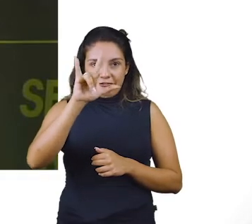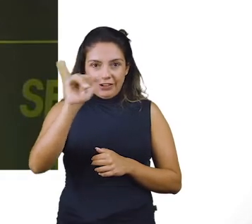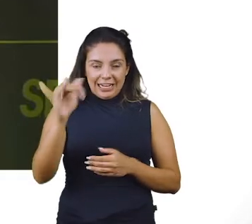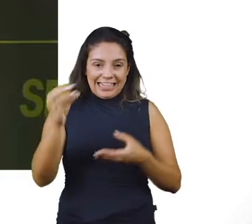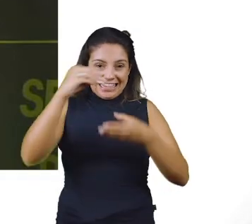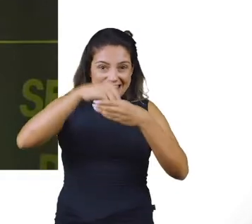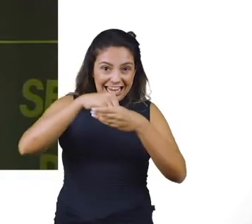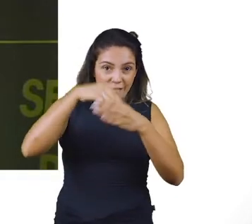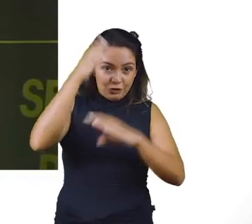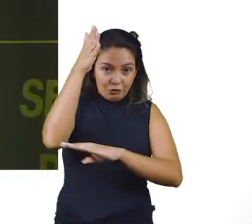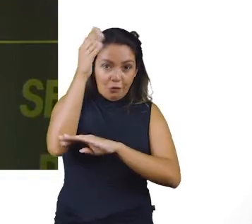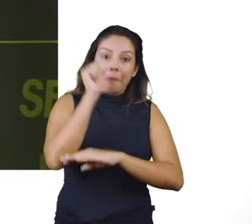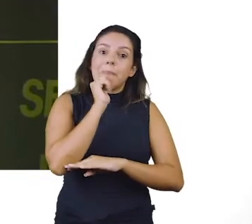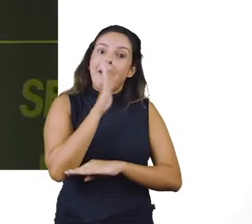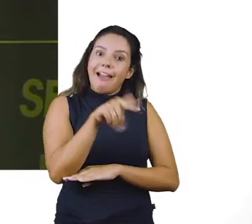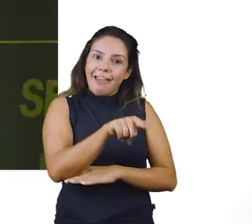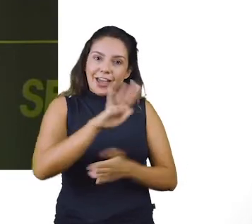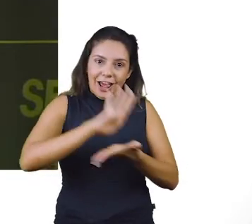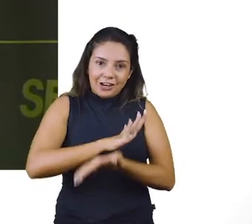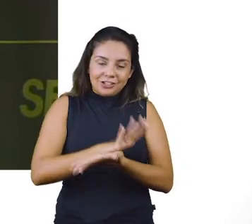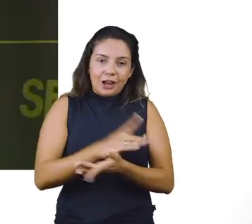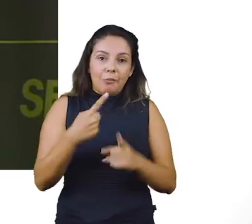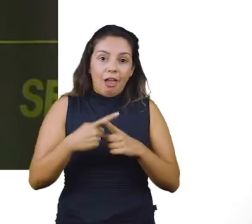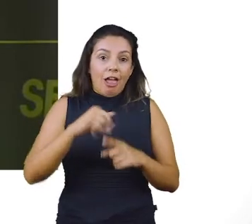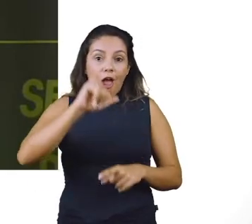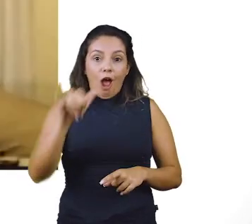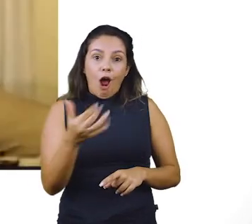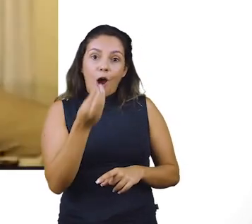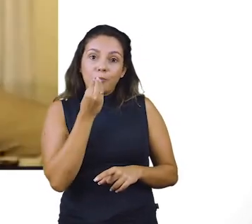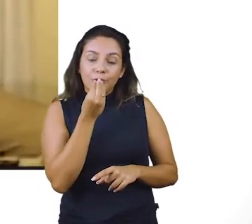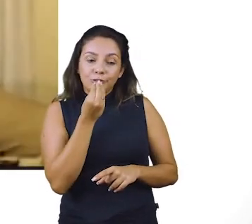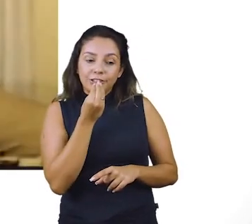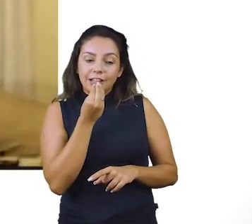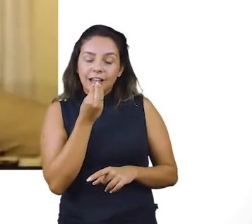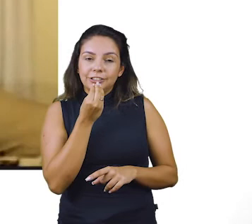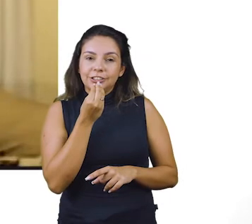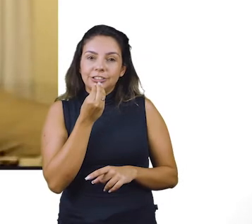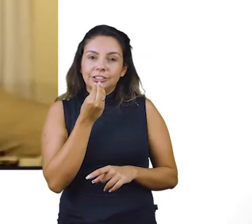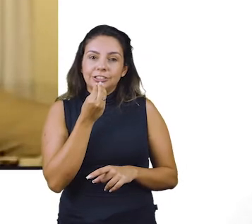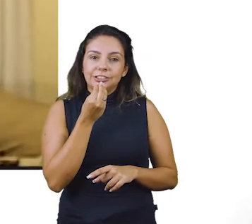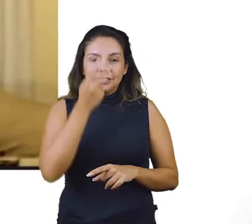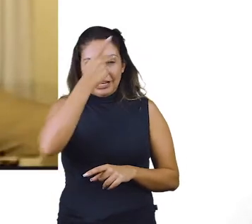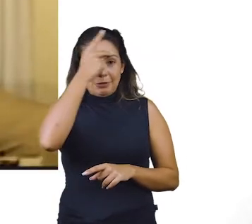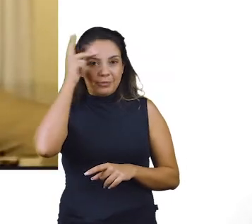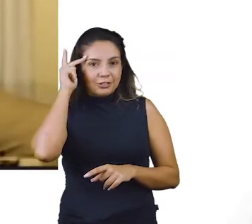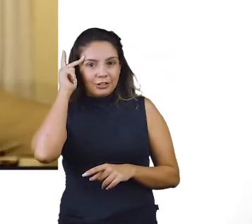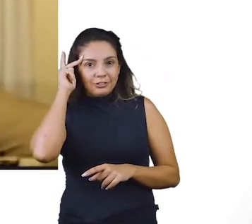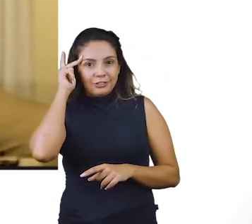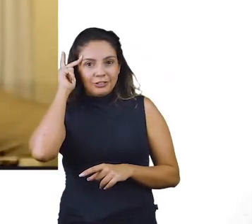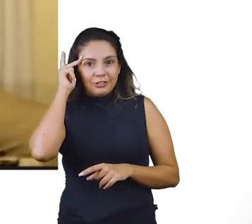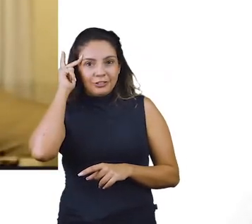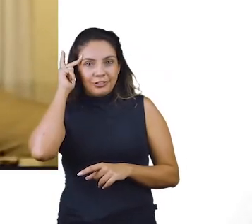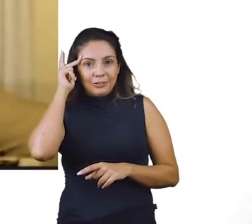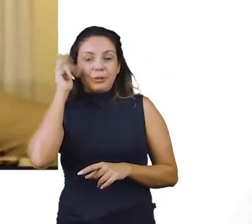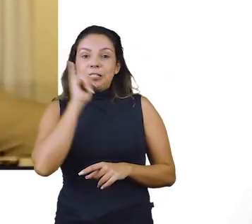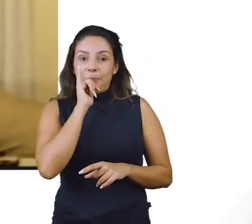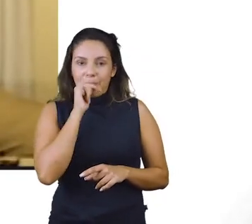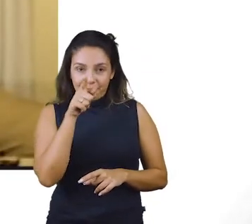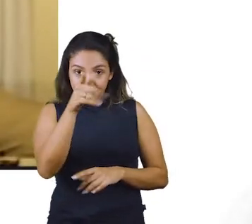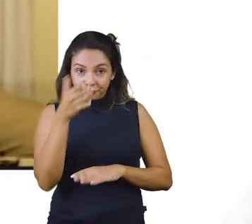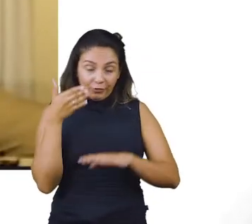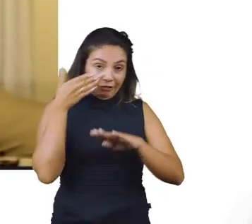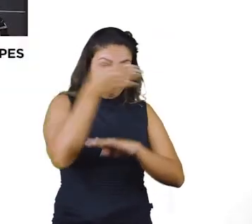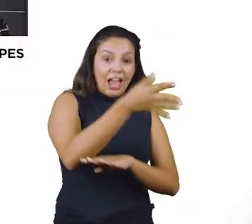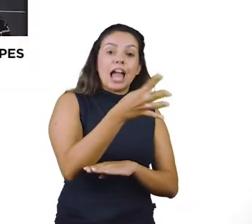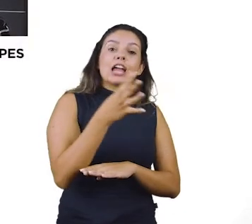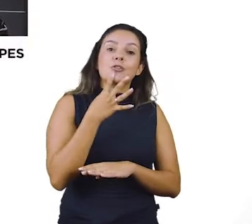foi ótima, porque a oportunidade das pessoas se interagirem com os autores é